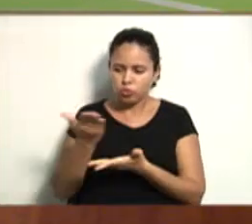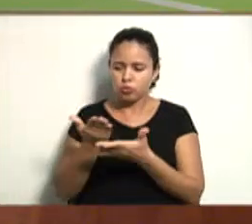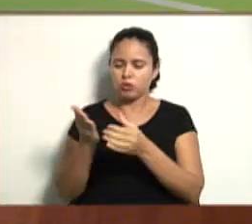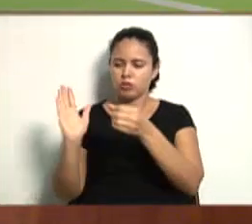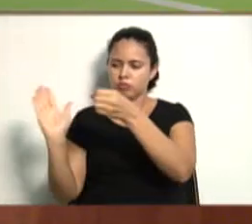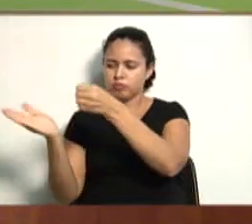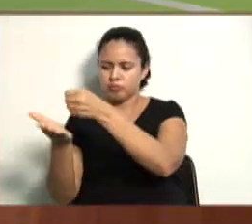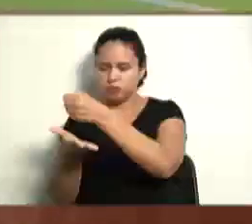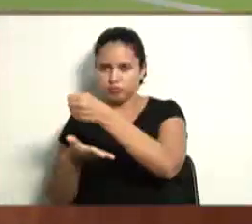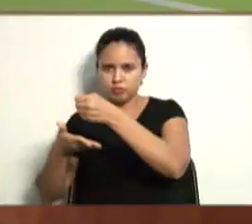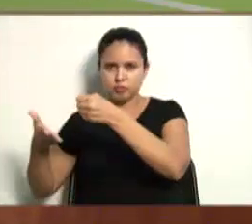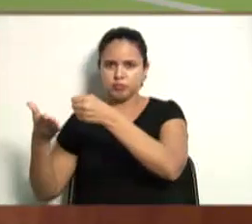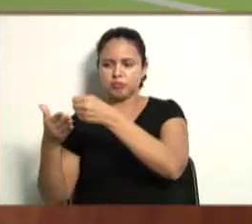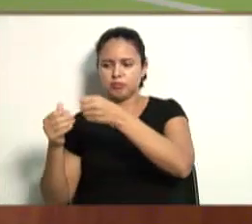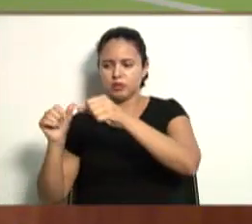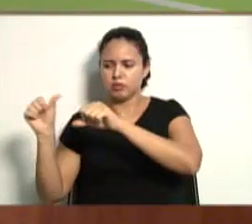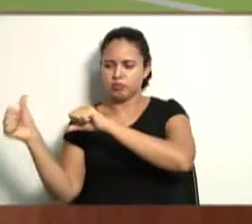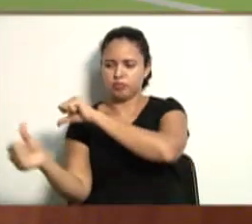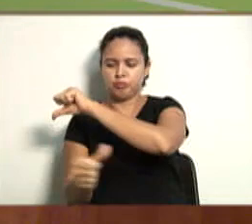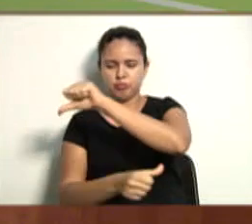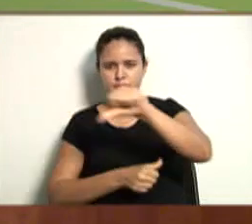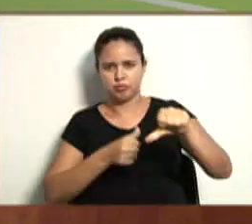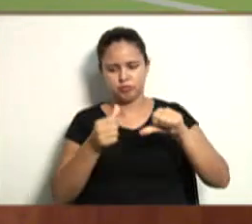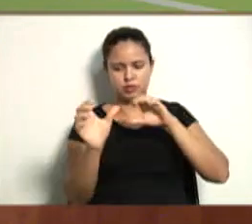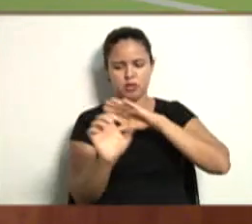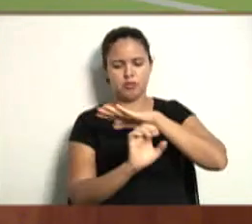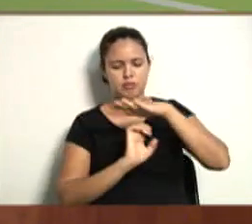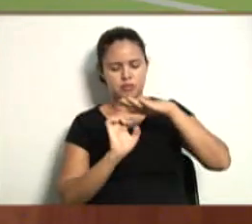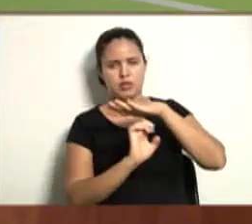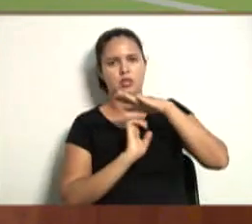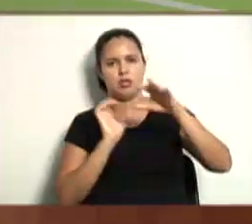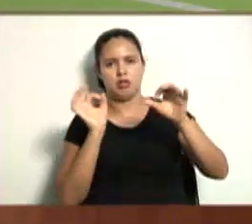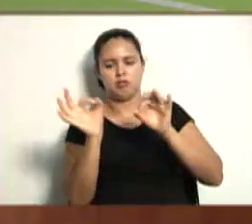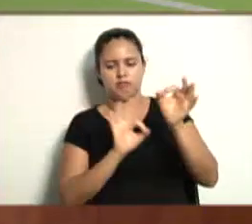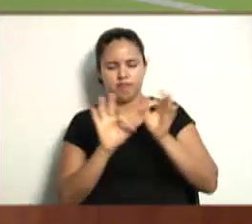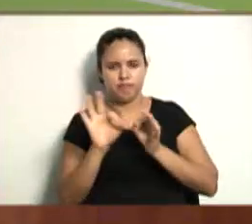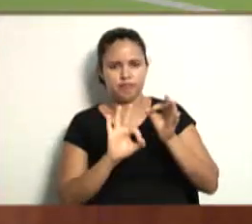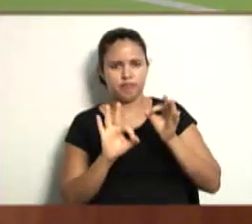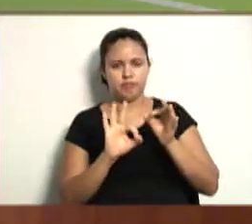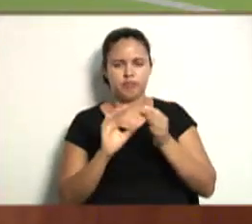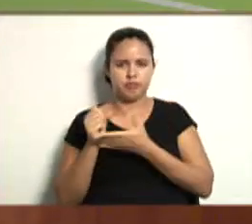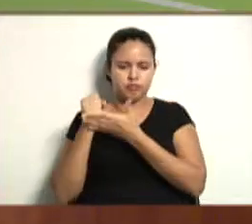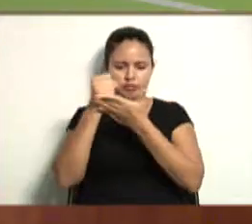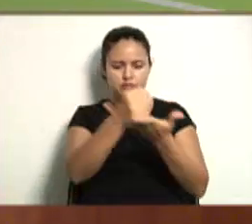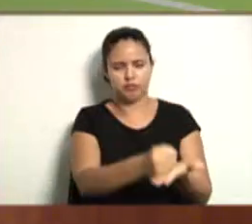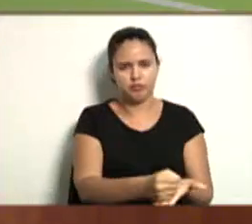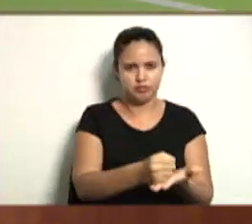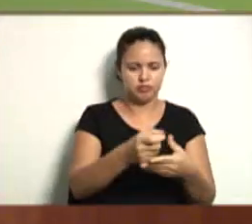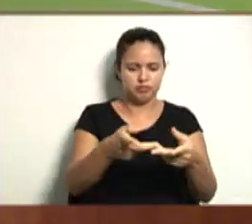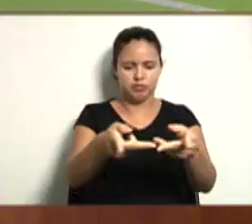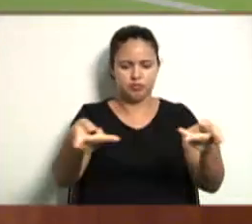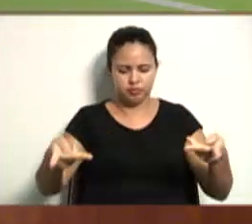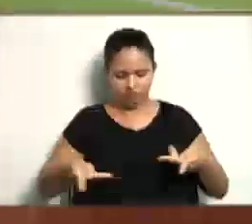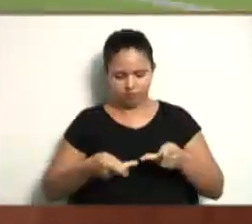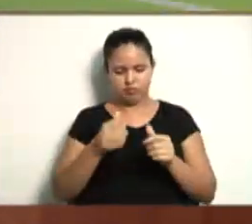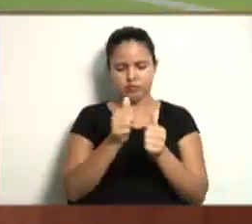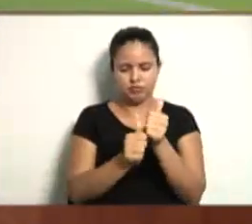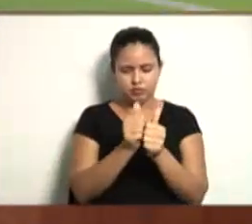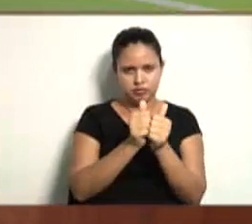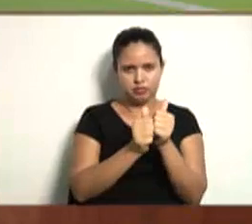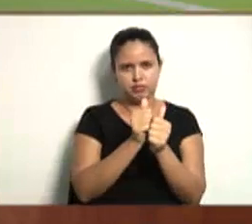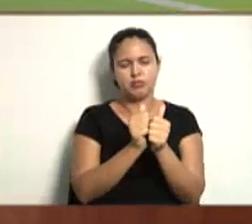beneficia e transporta para ser servido no nosso prato. Por isso que tem trabalho